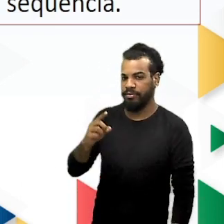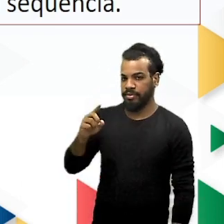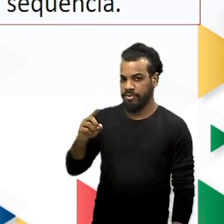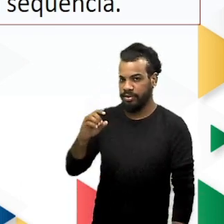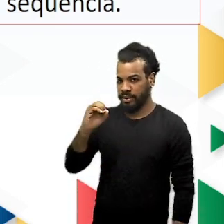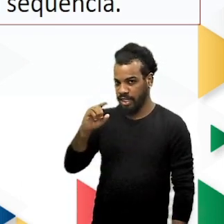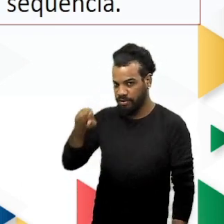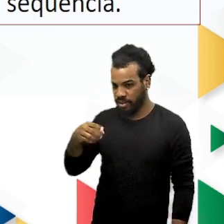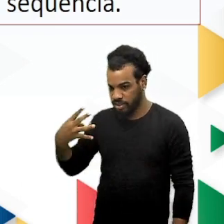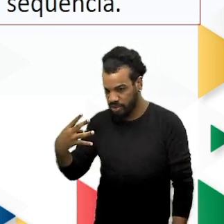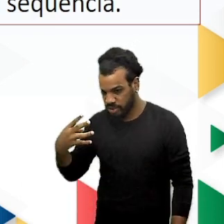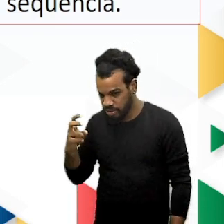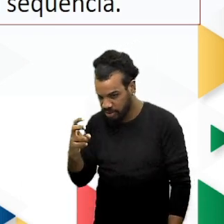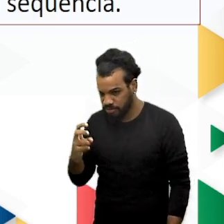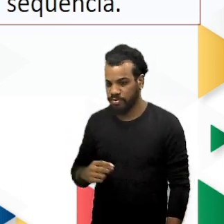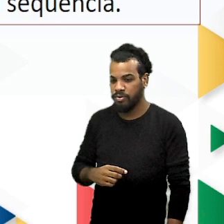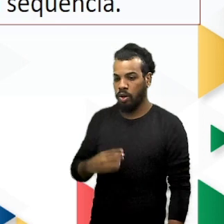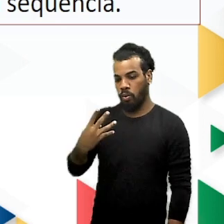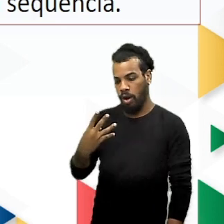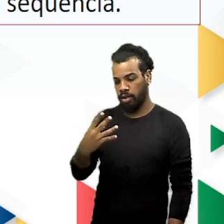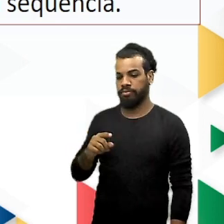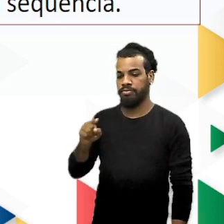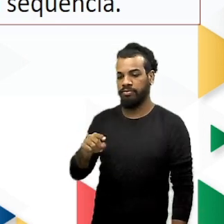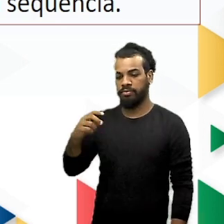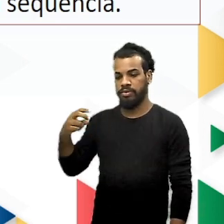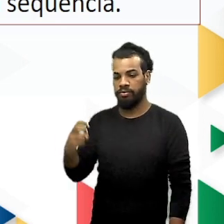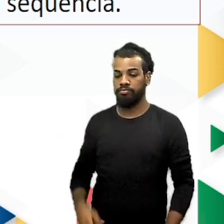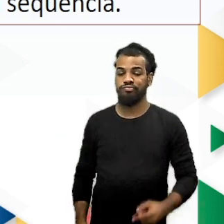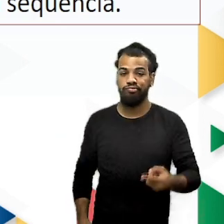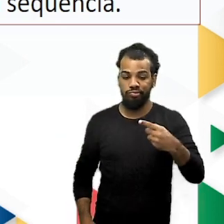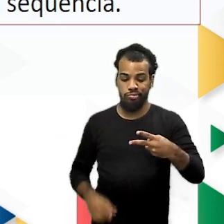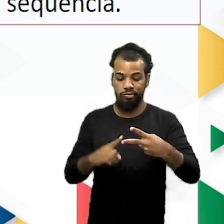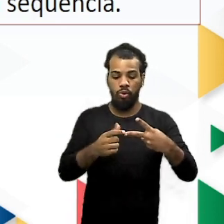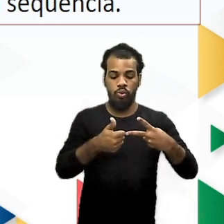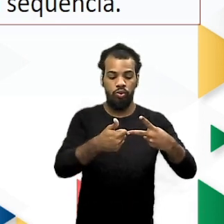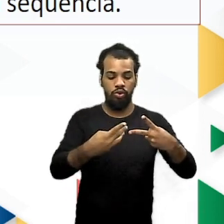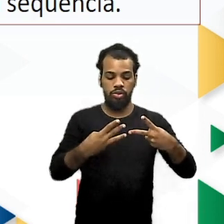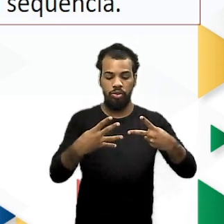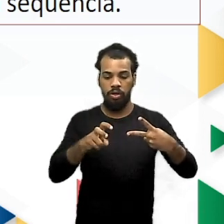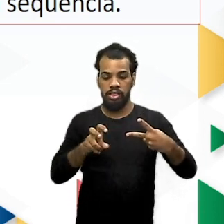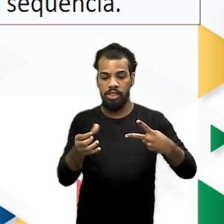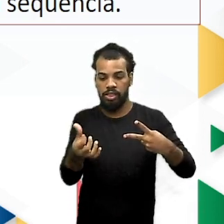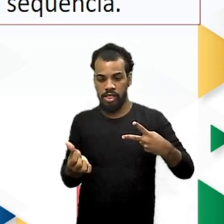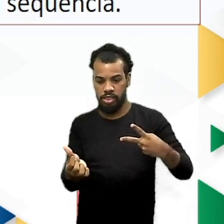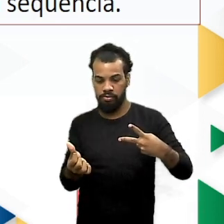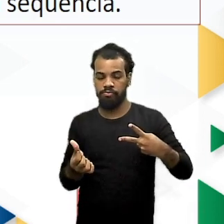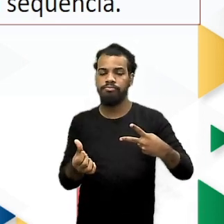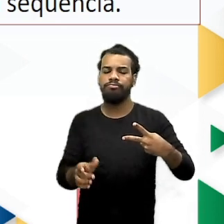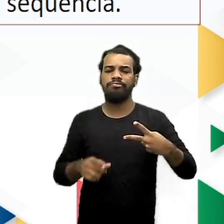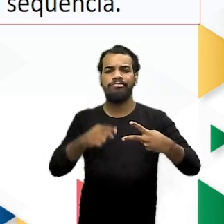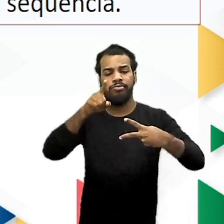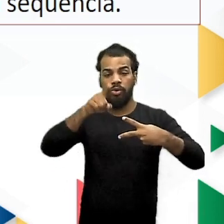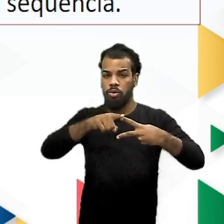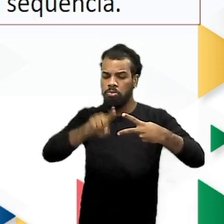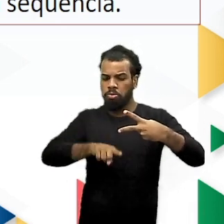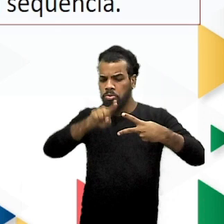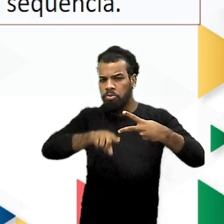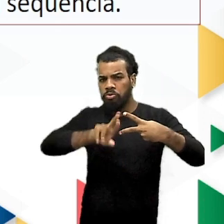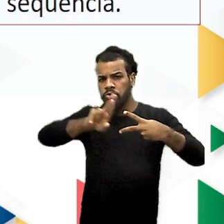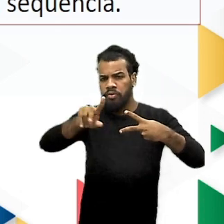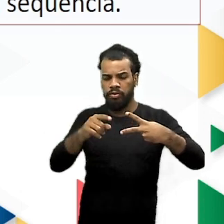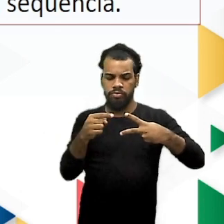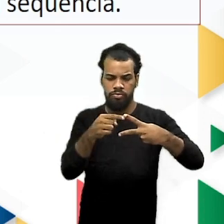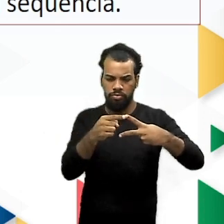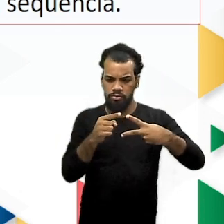1, ok? No item 2, 1, 2, 3, 4, 5, 6. E aí, o que eu tenho? Qual a diferença? É que a primeira sequência não tem